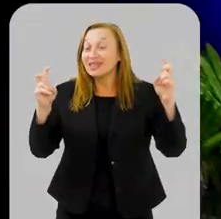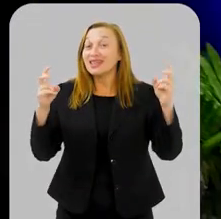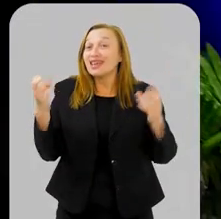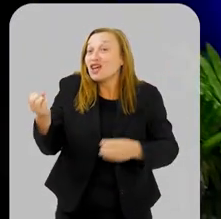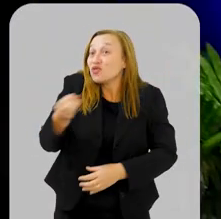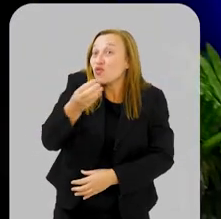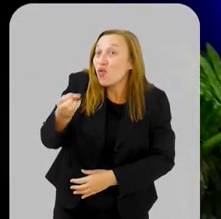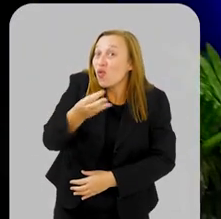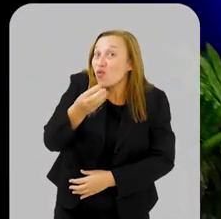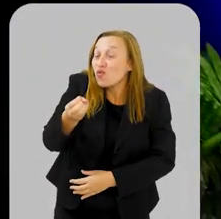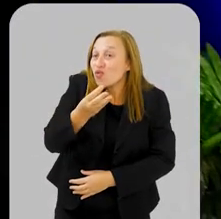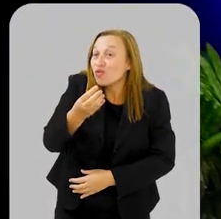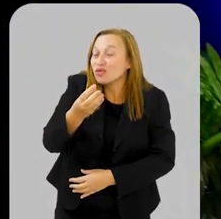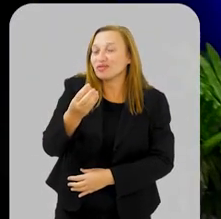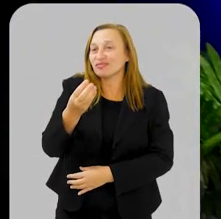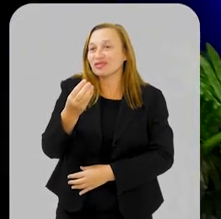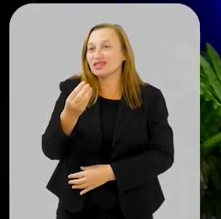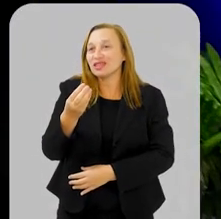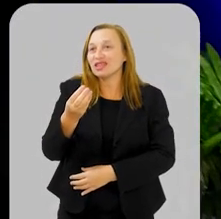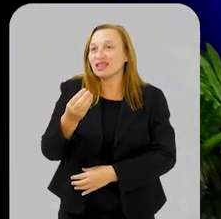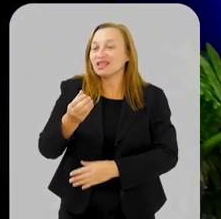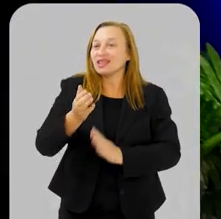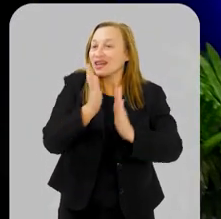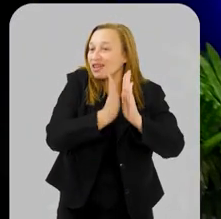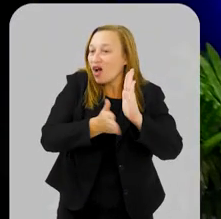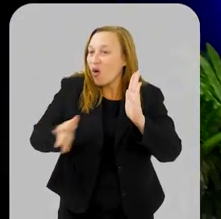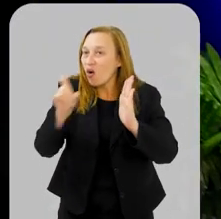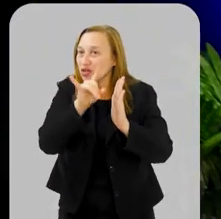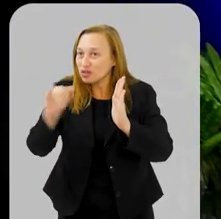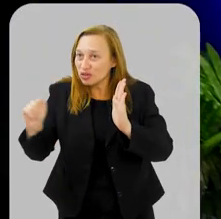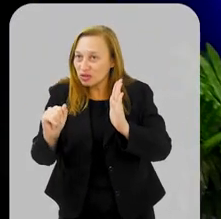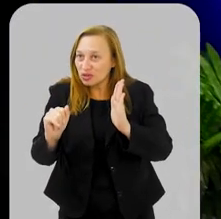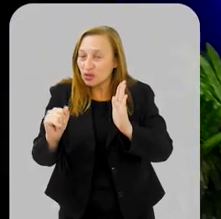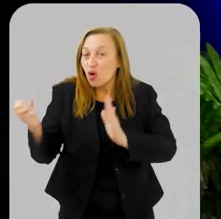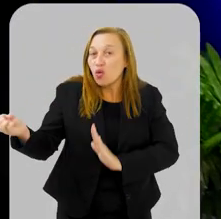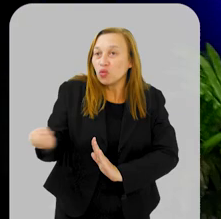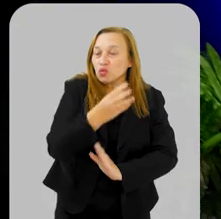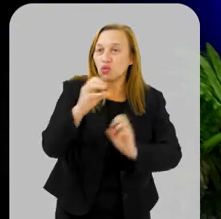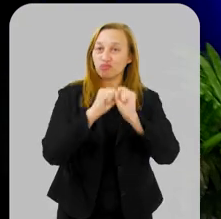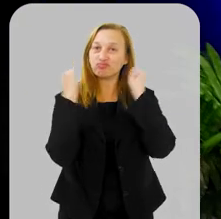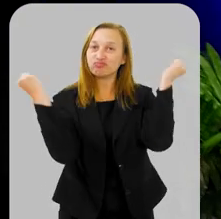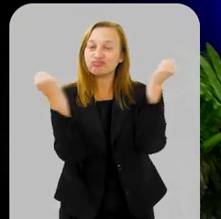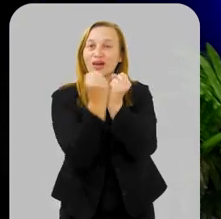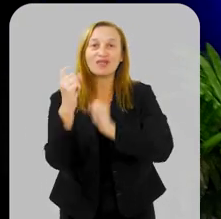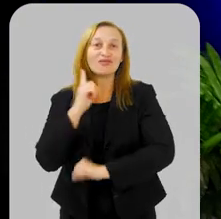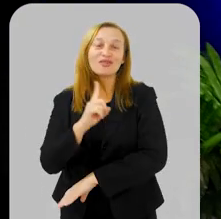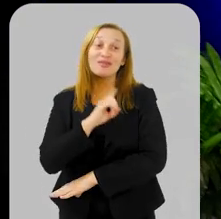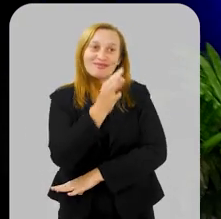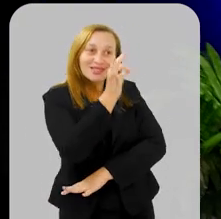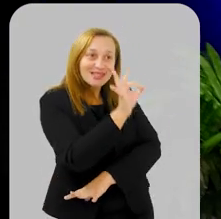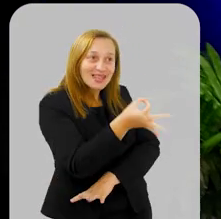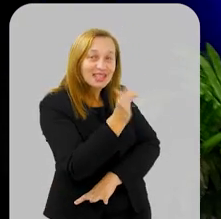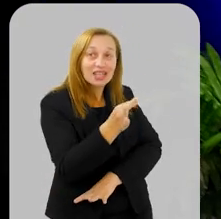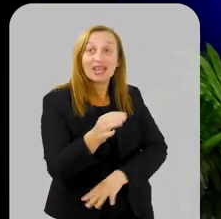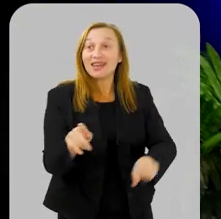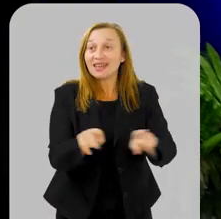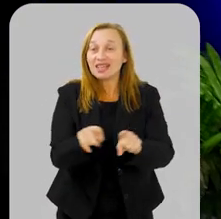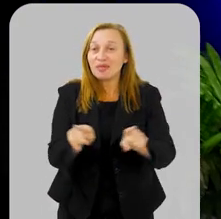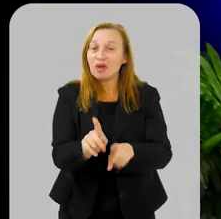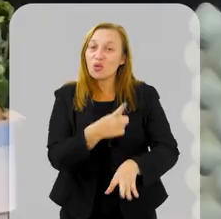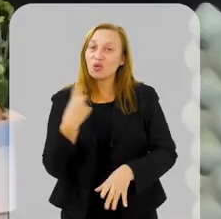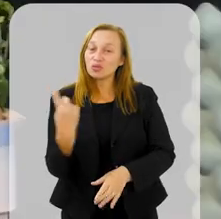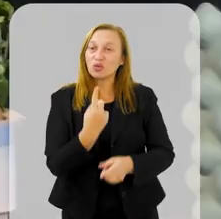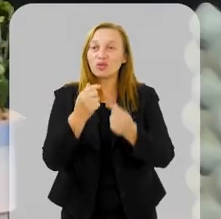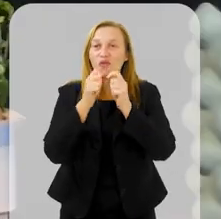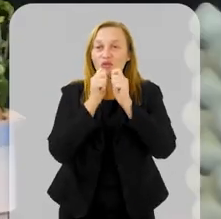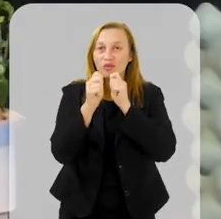é bastante recente, oportuno e que está na ordem do dia, o novo estádio do Flamengo. Com certeza. E também com a